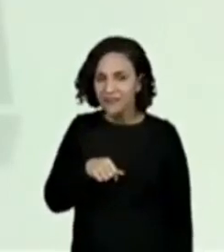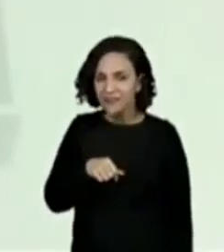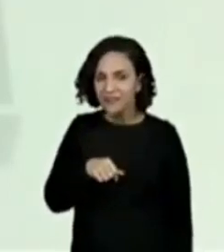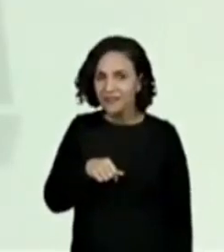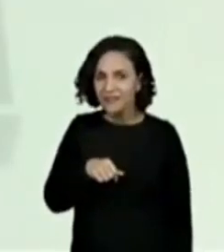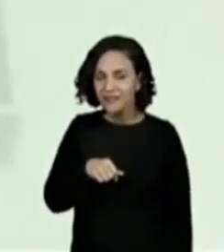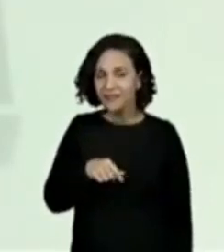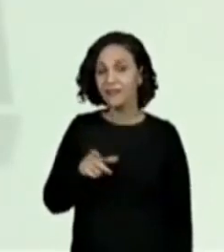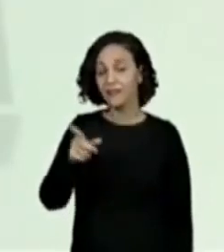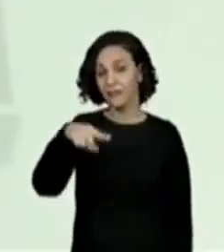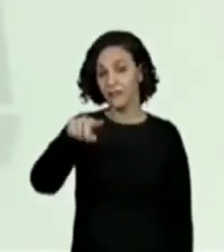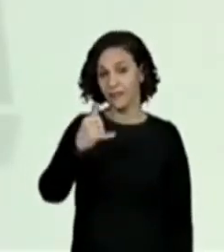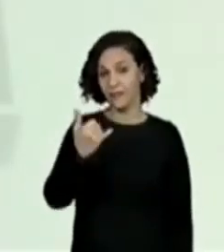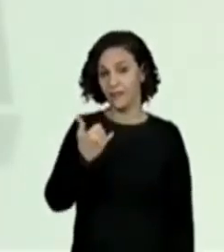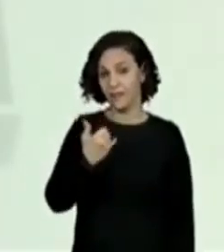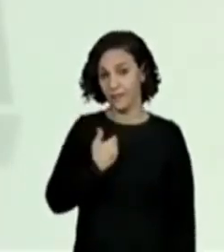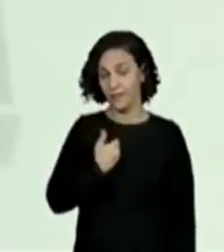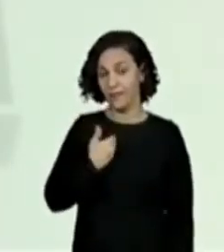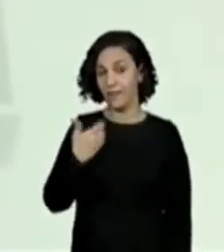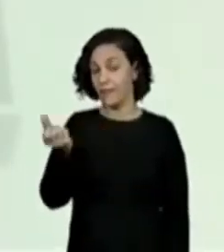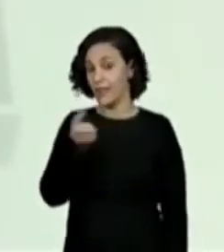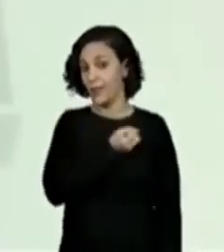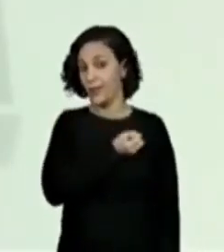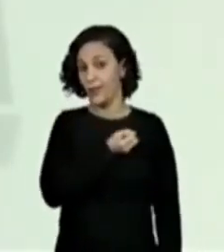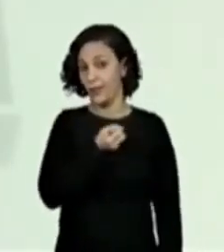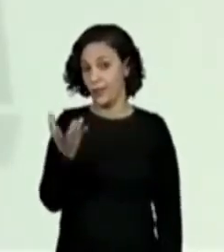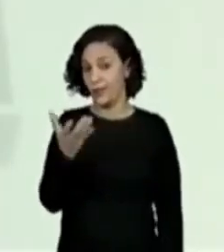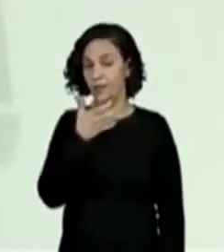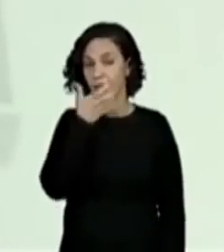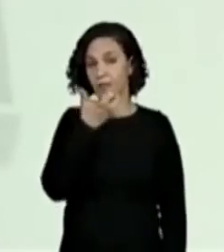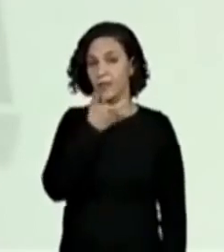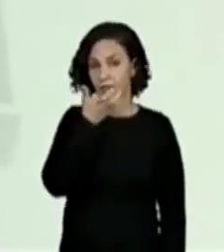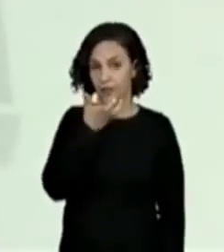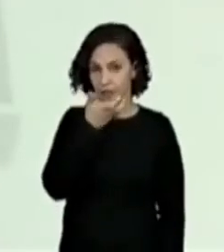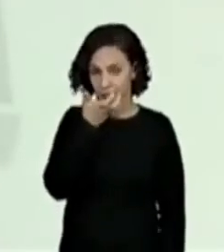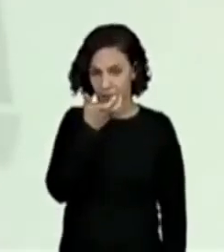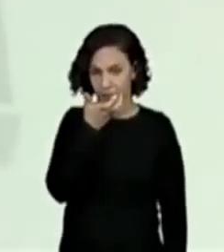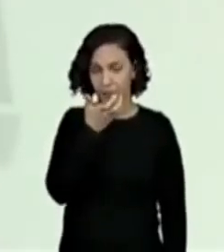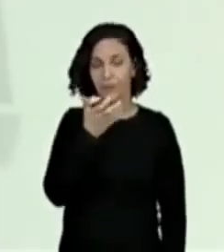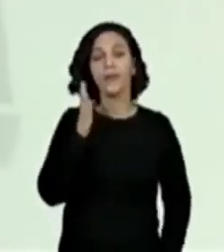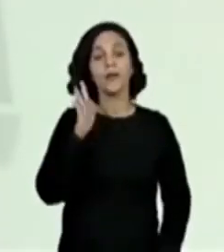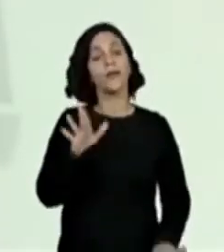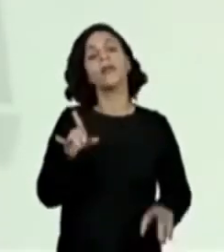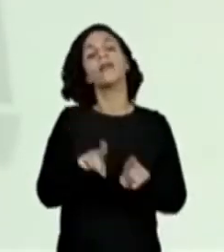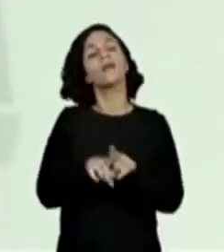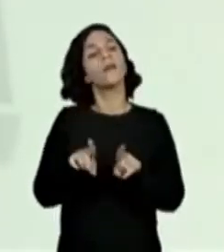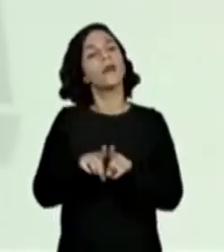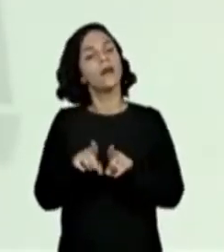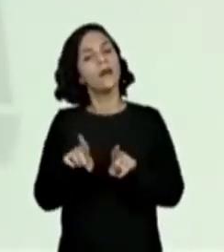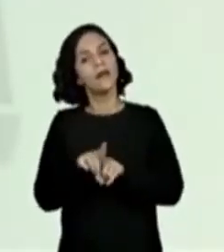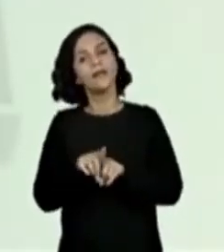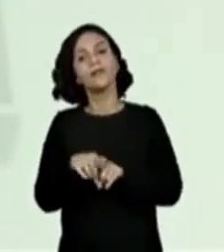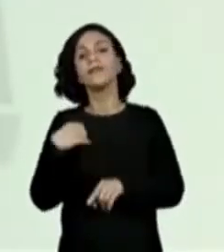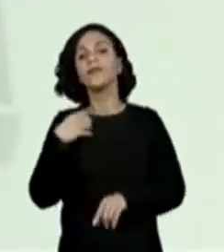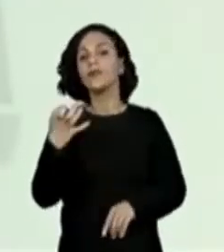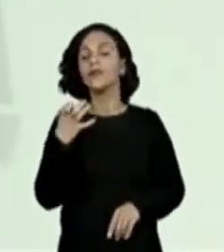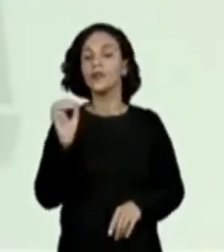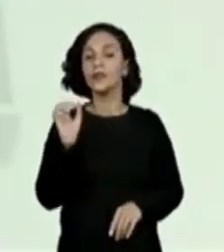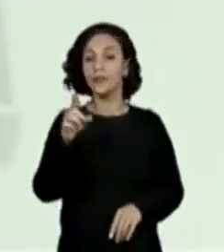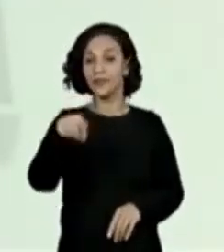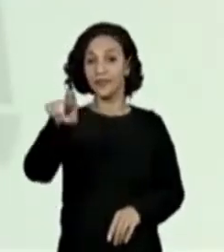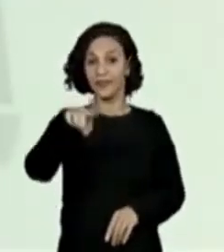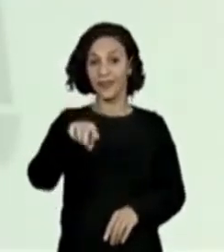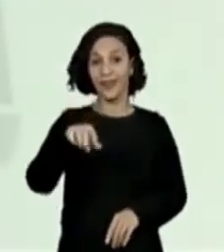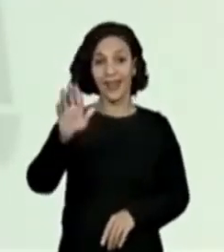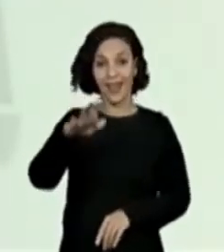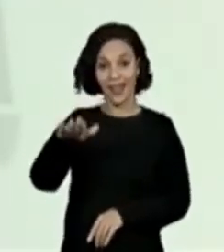Vocês vão me dizer o resultado, a quantidade de maçãs, mas eu também quero que os alunos escrevam para